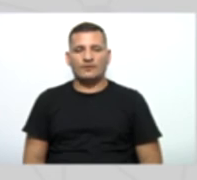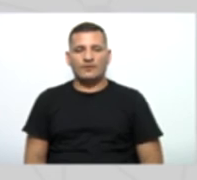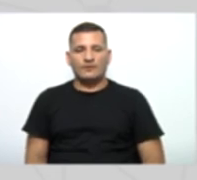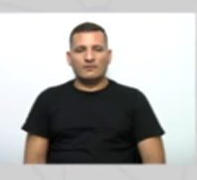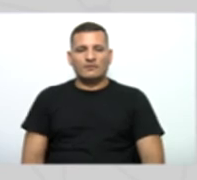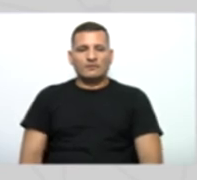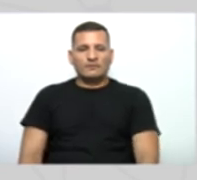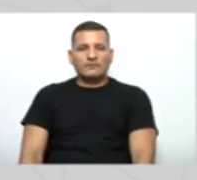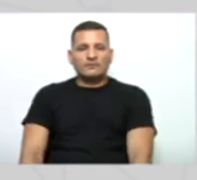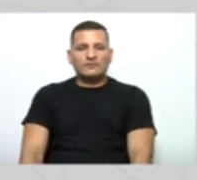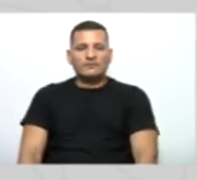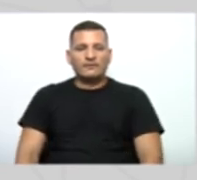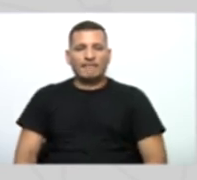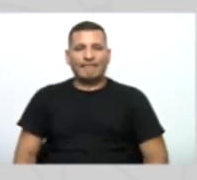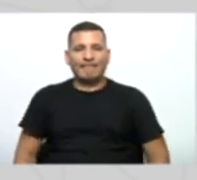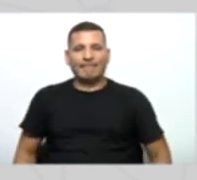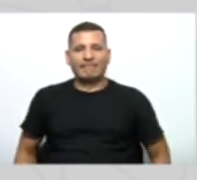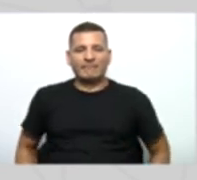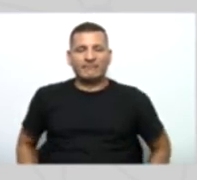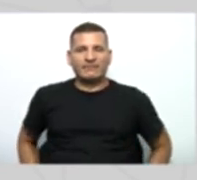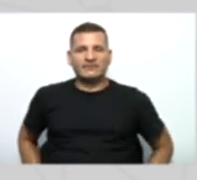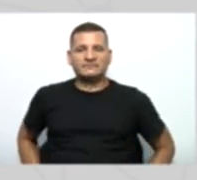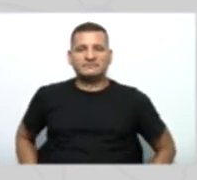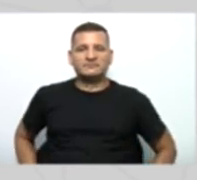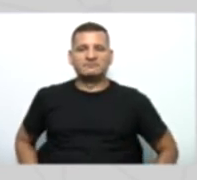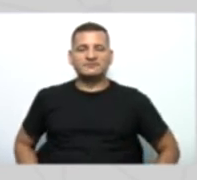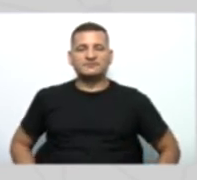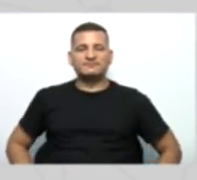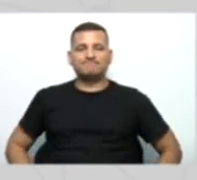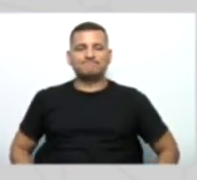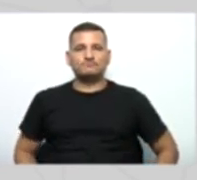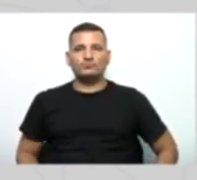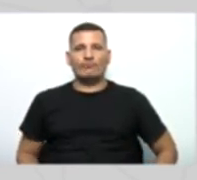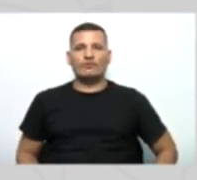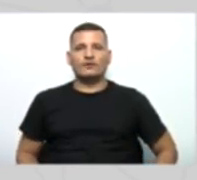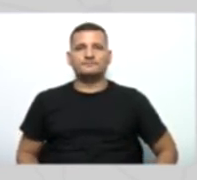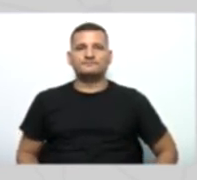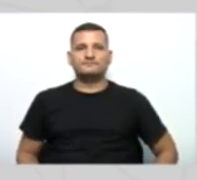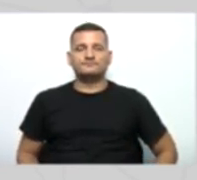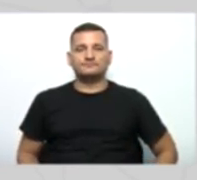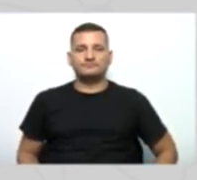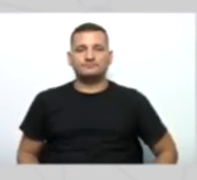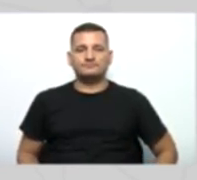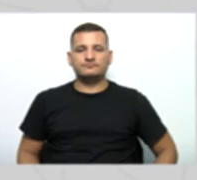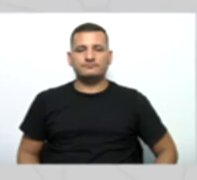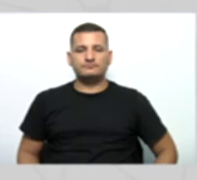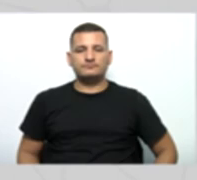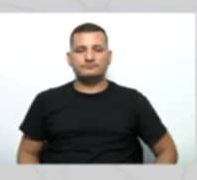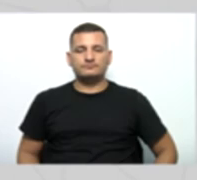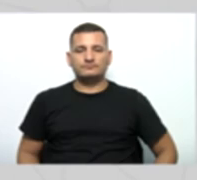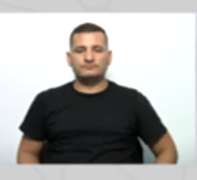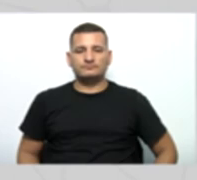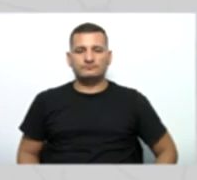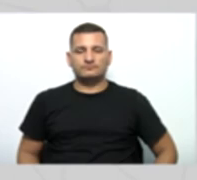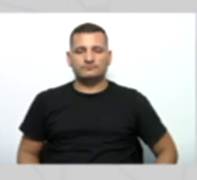até construímos essa classe. Vou construir ela novamente para responder essa questão número 2